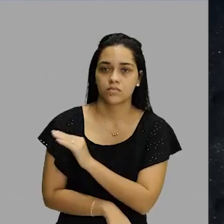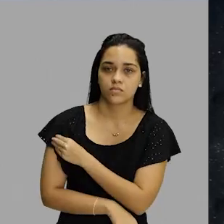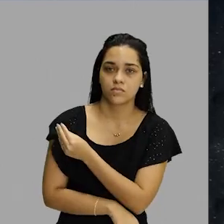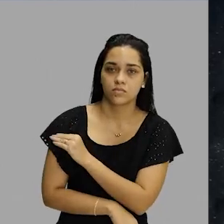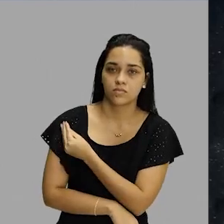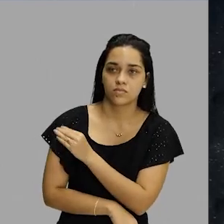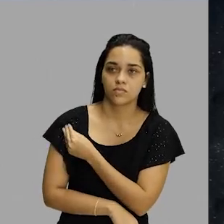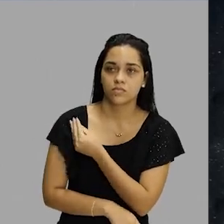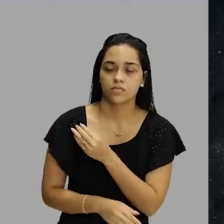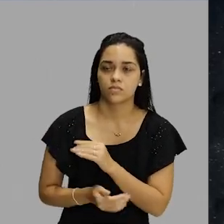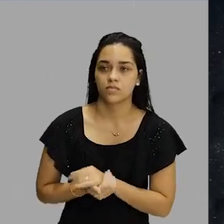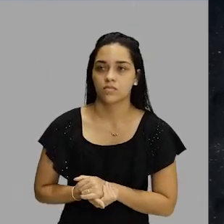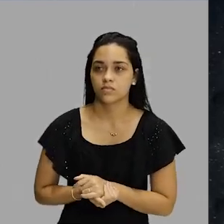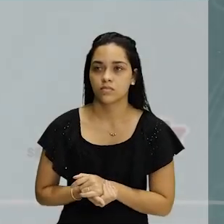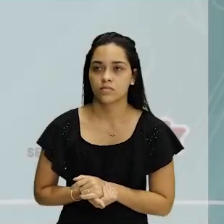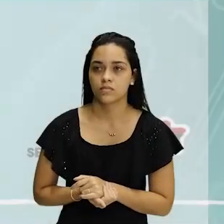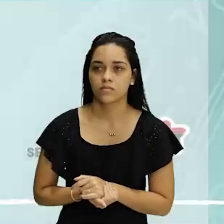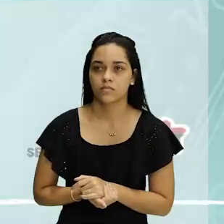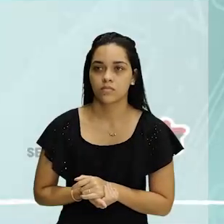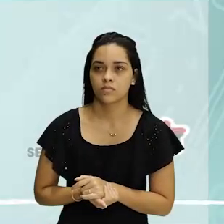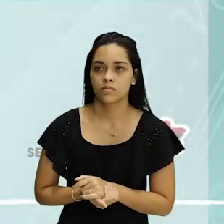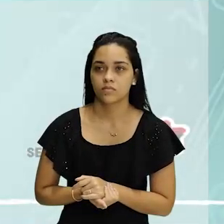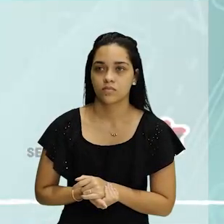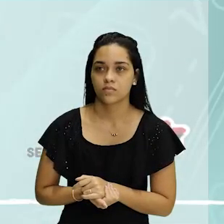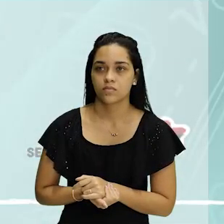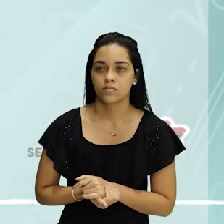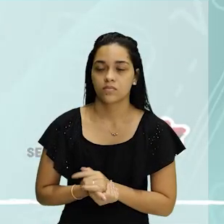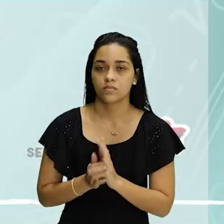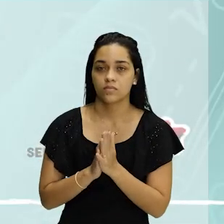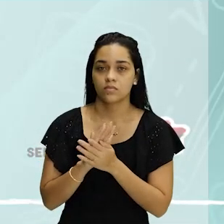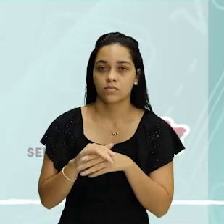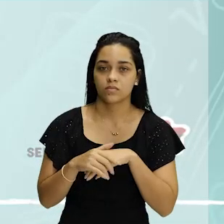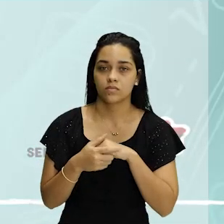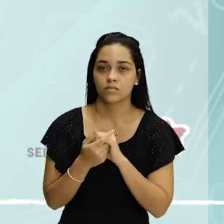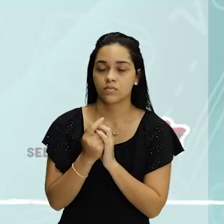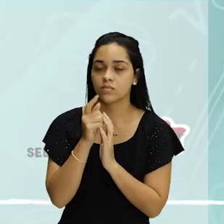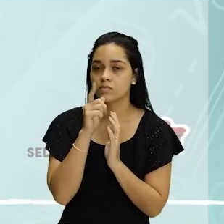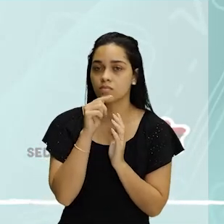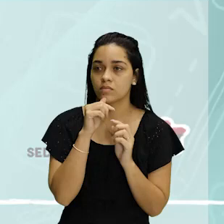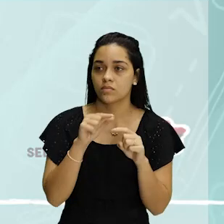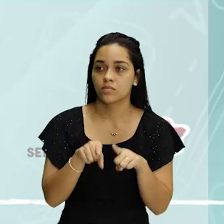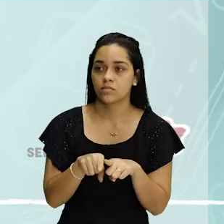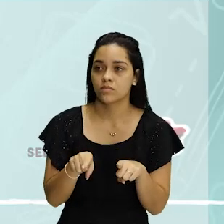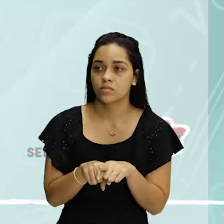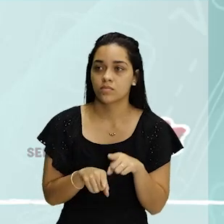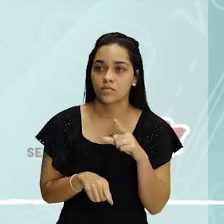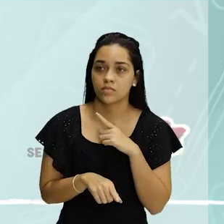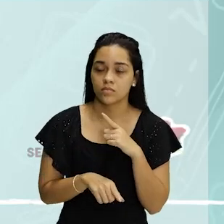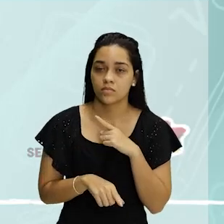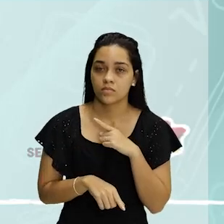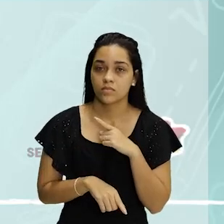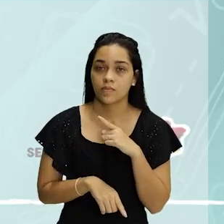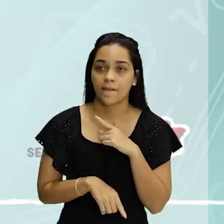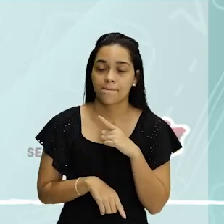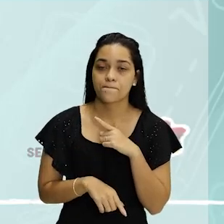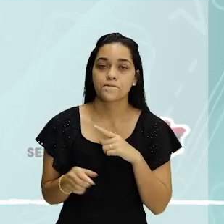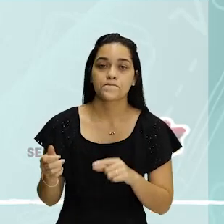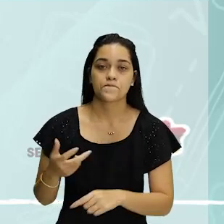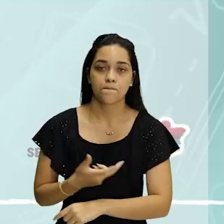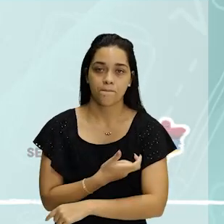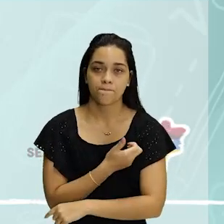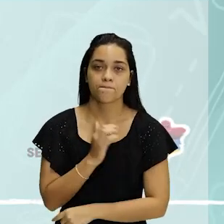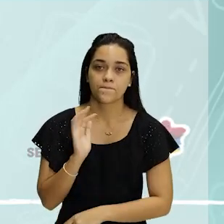de detergente, de sabão. Então, lavar as mãos com frequência. Nesse caso, para a tuberculose existe